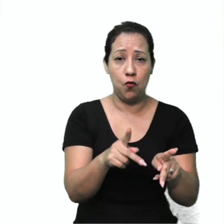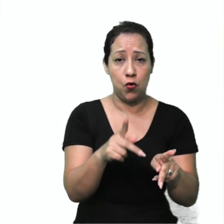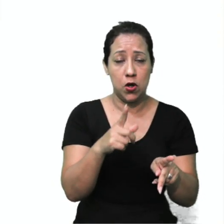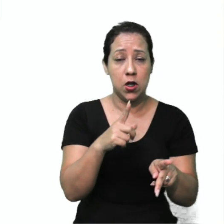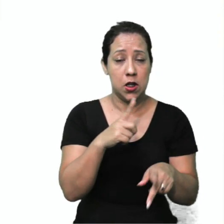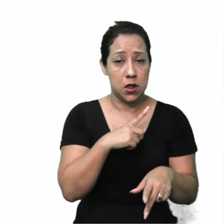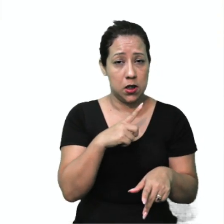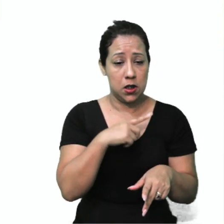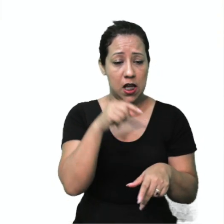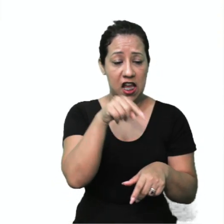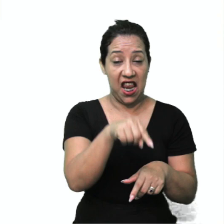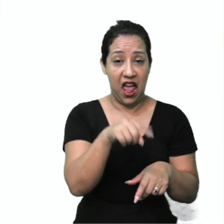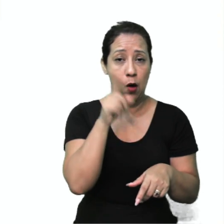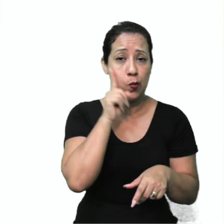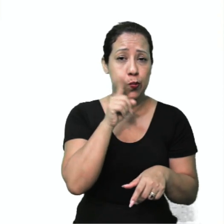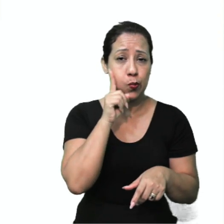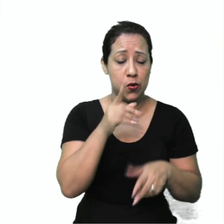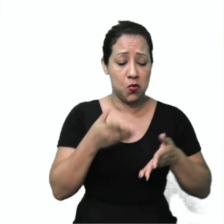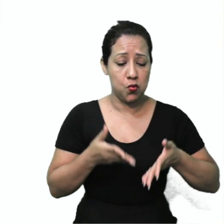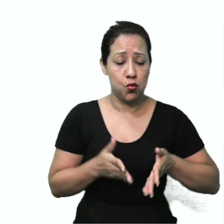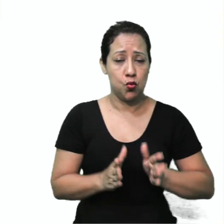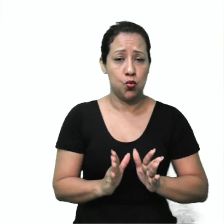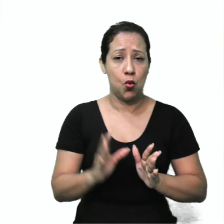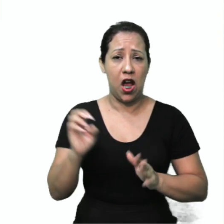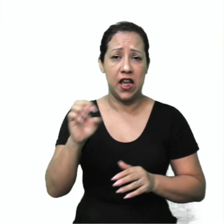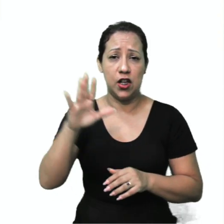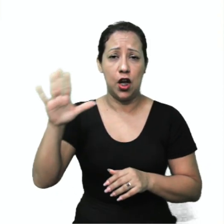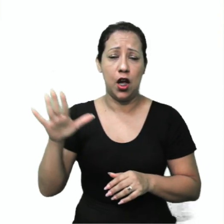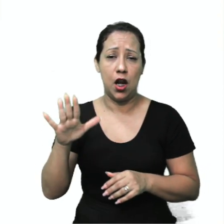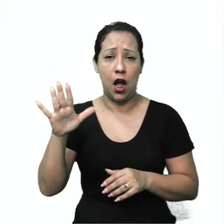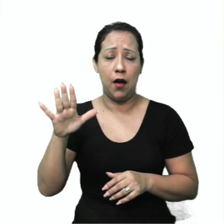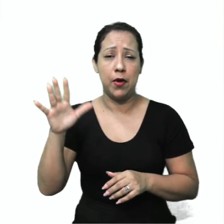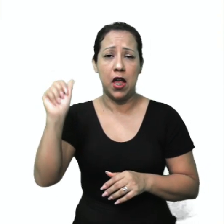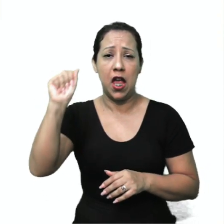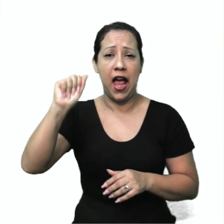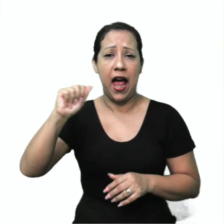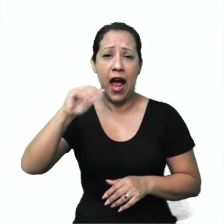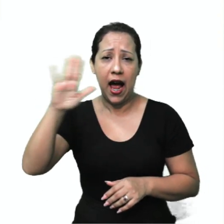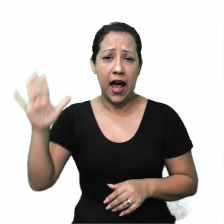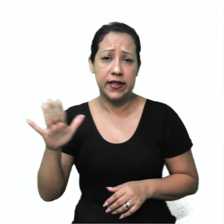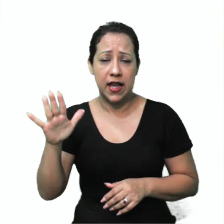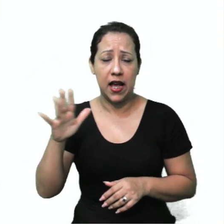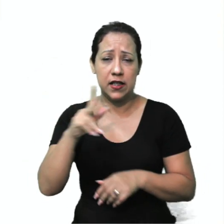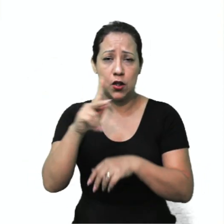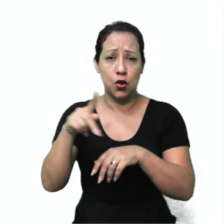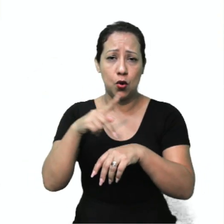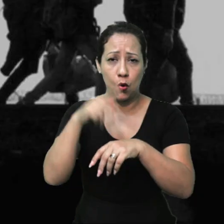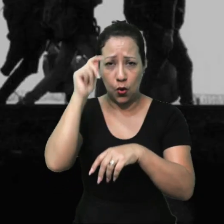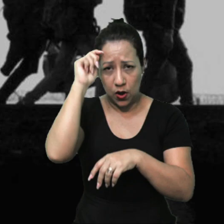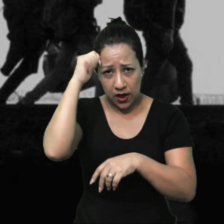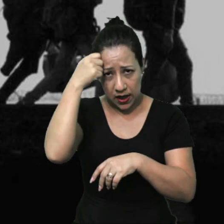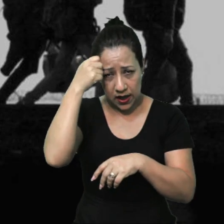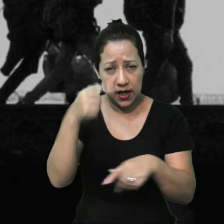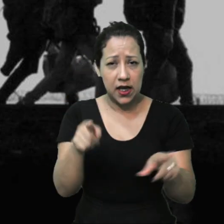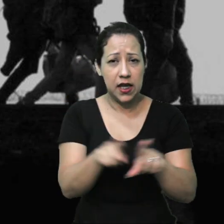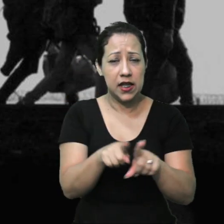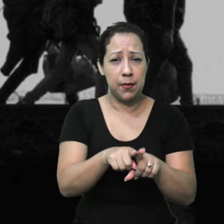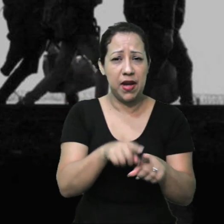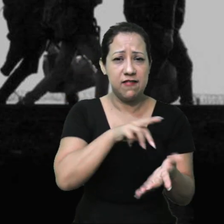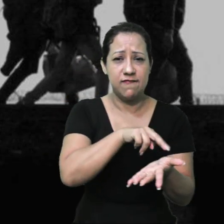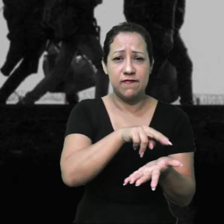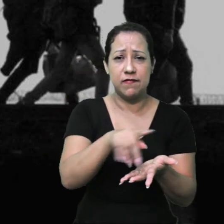asiática, africana e diversos grupos indígenas. Porém, como ele